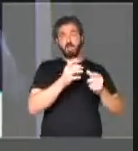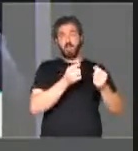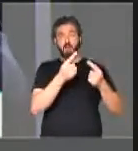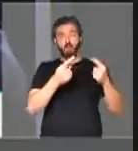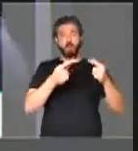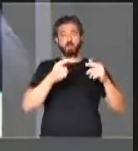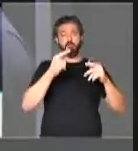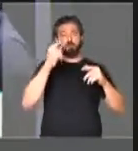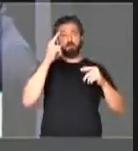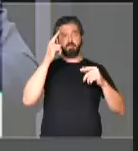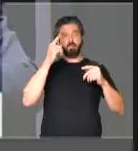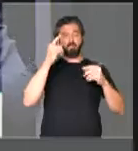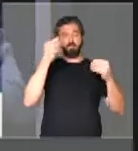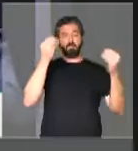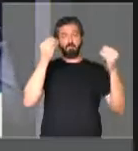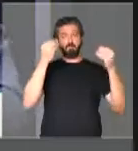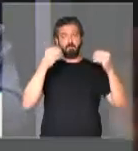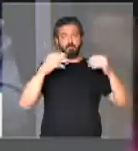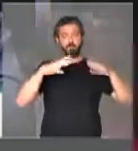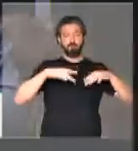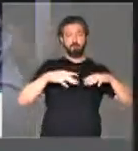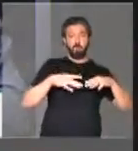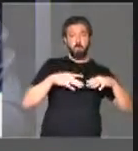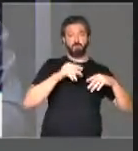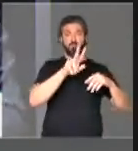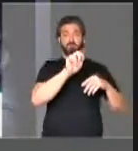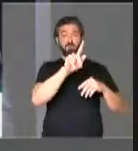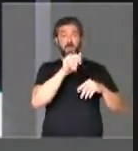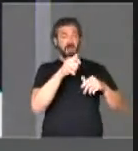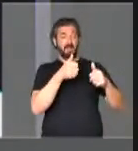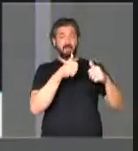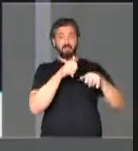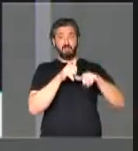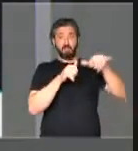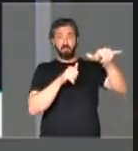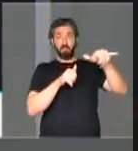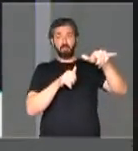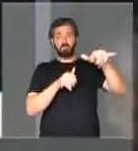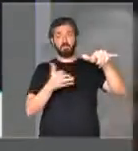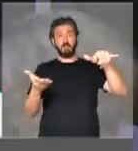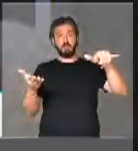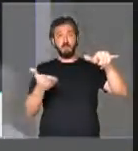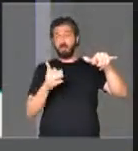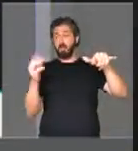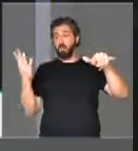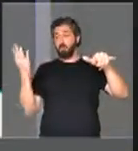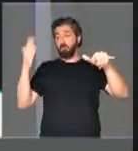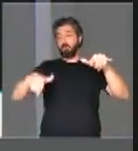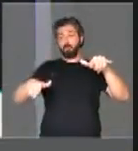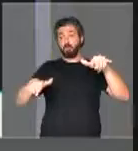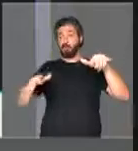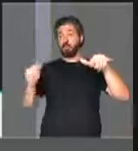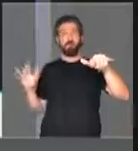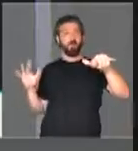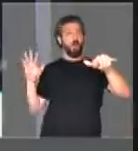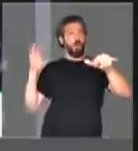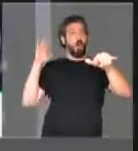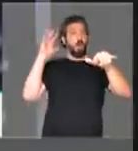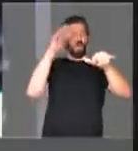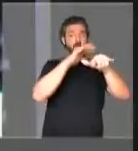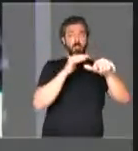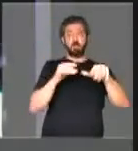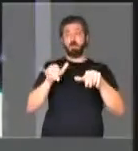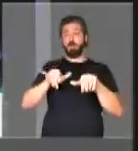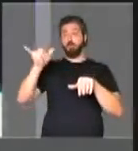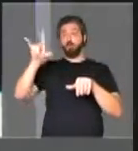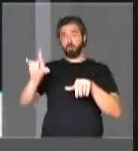alguma folga de passagens, de vagas nos seus aviões, a partir do fechamento da Avianca, com a